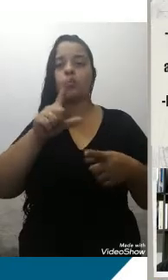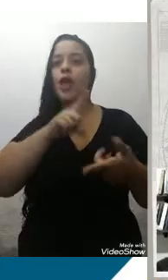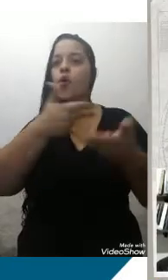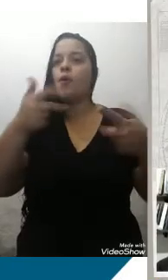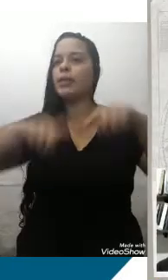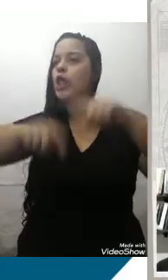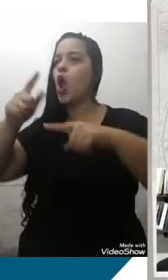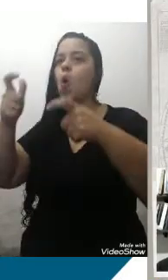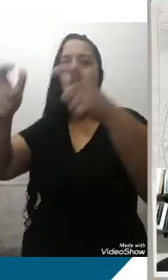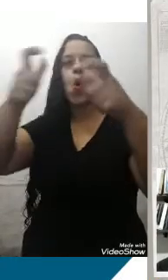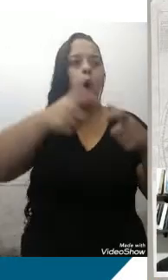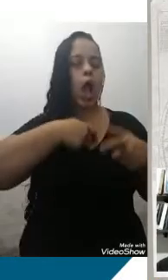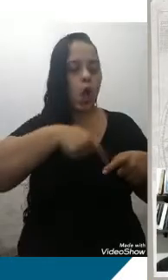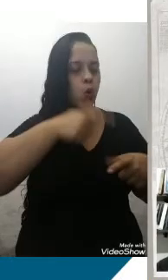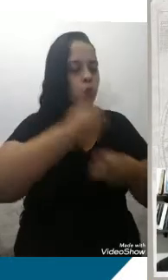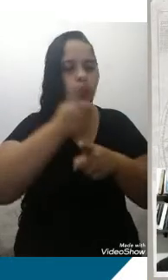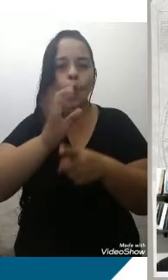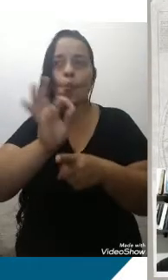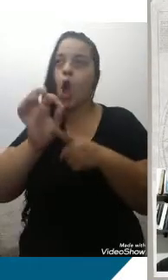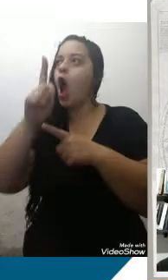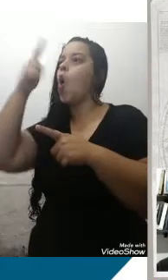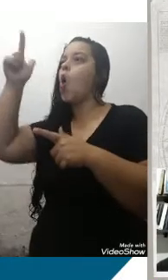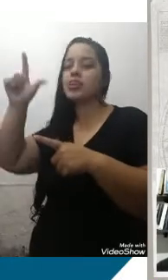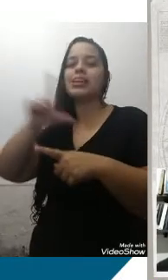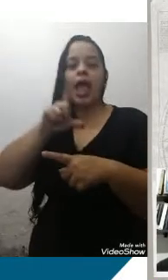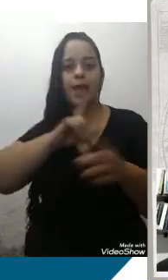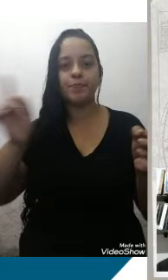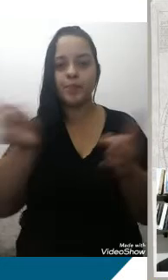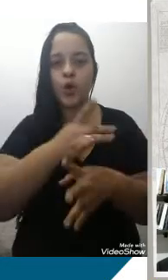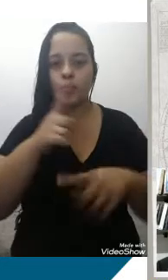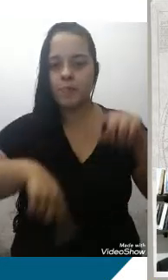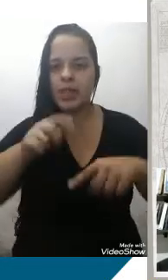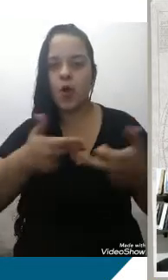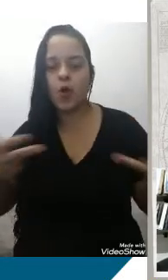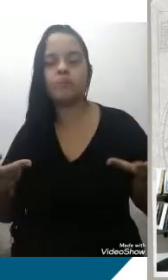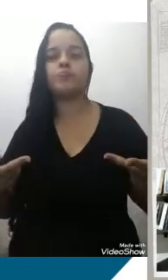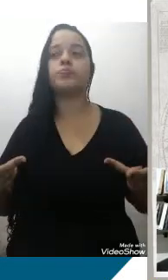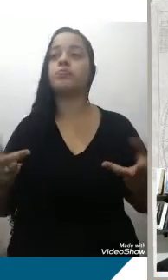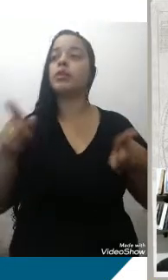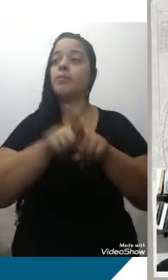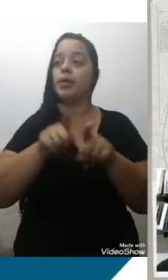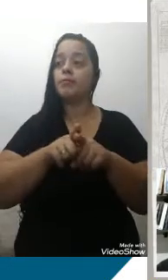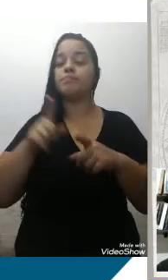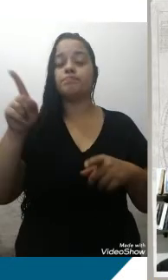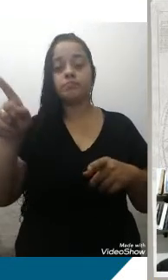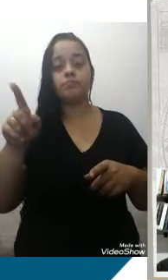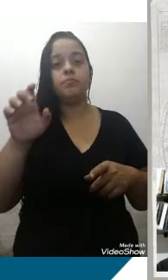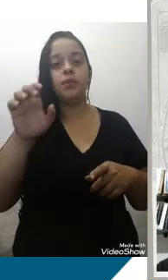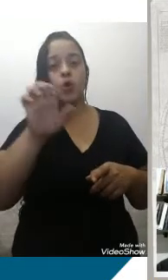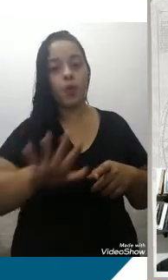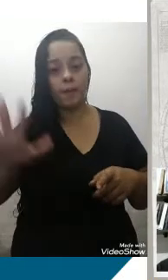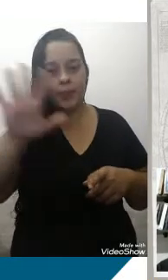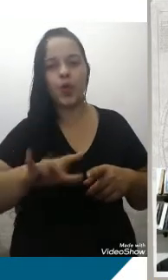região. Só que esses encontros entre africanos e europeus, como o caso dos congoleses e portugueses,